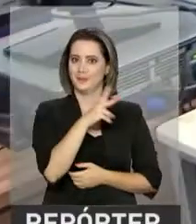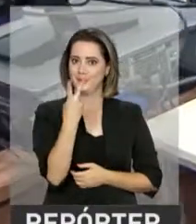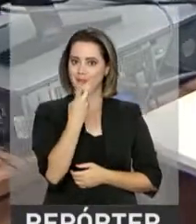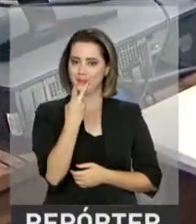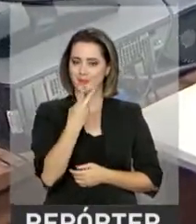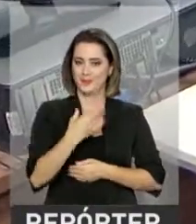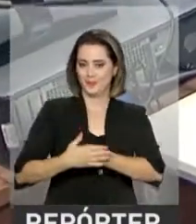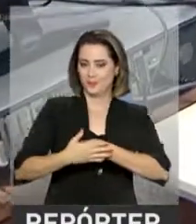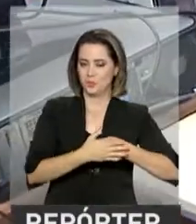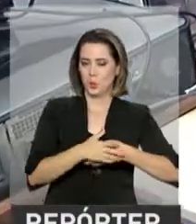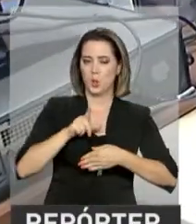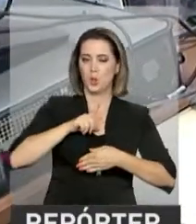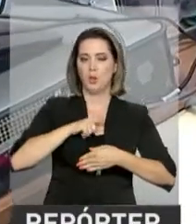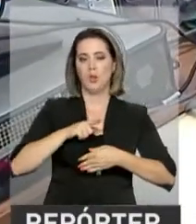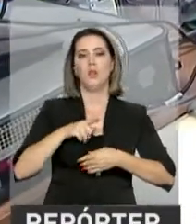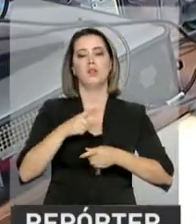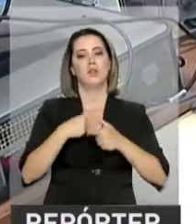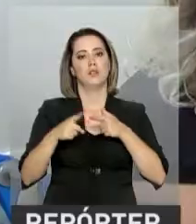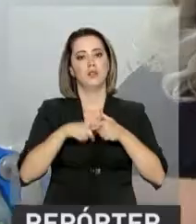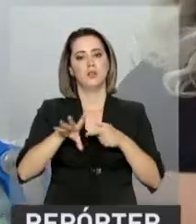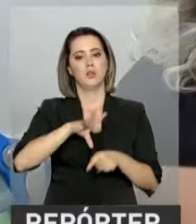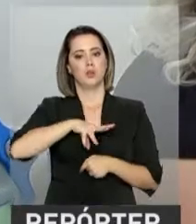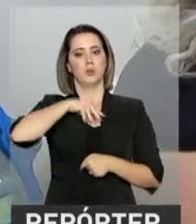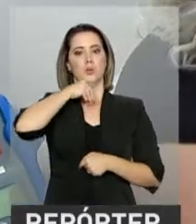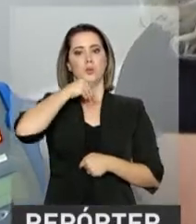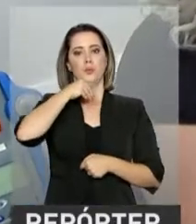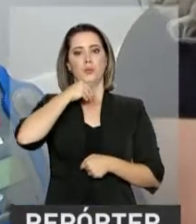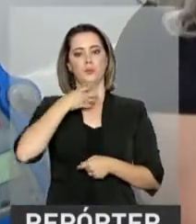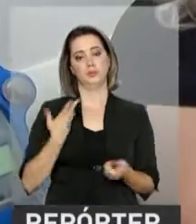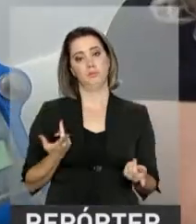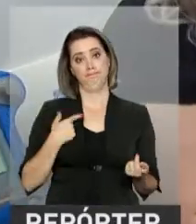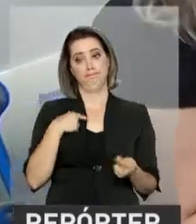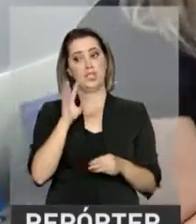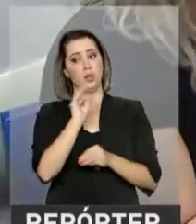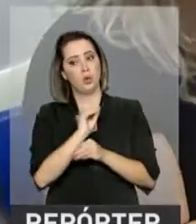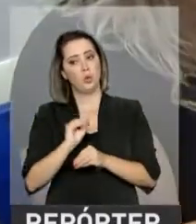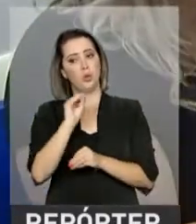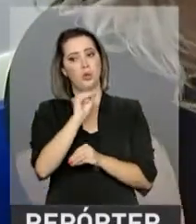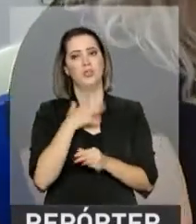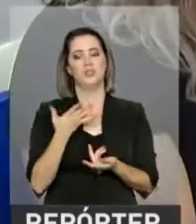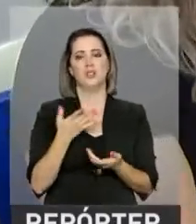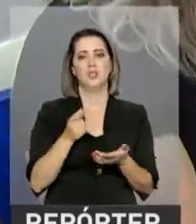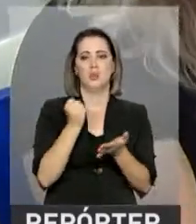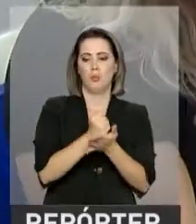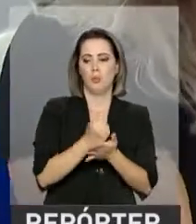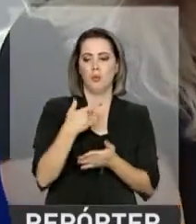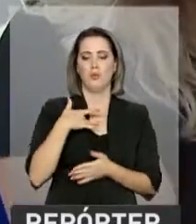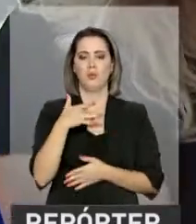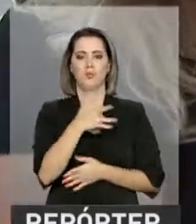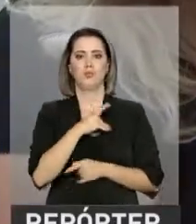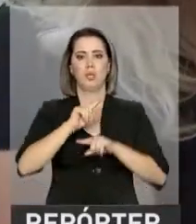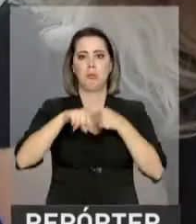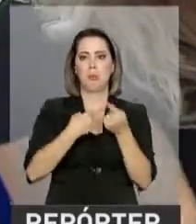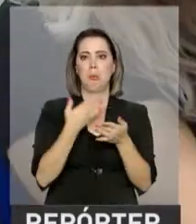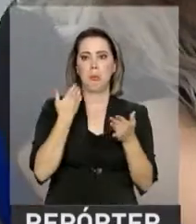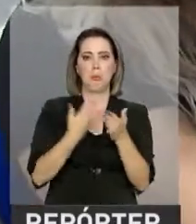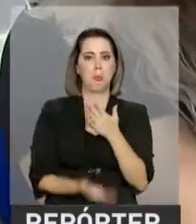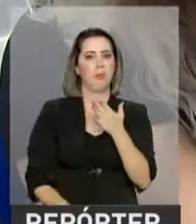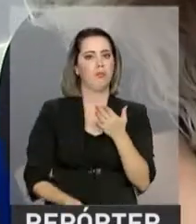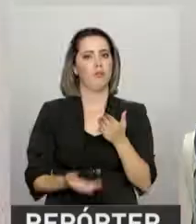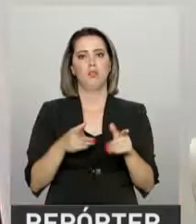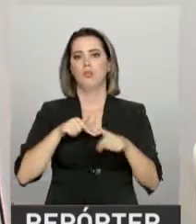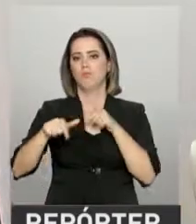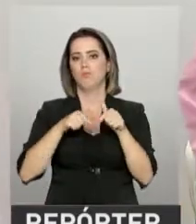anos sem refluxo a mãe neide luz fazia o acompanhamento da criança pelo convênio mas quando perdeu o emprego teve de